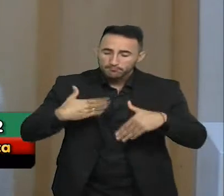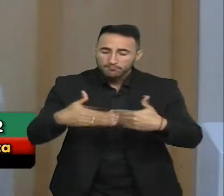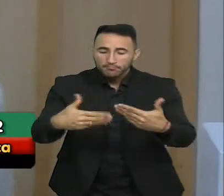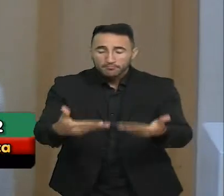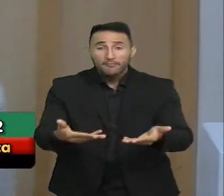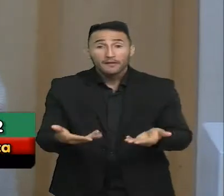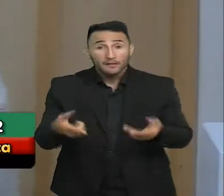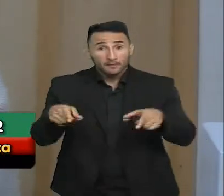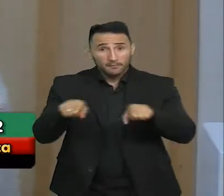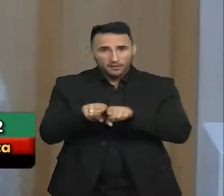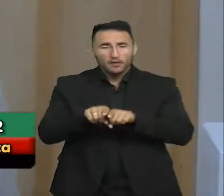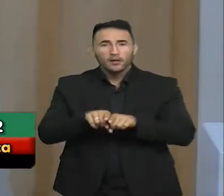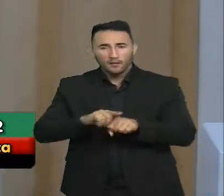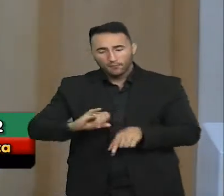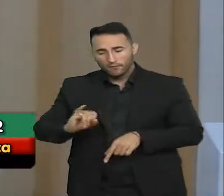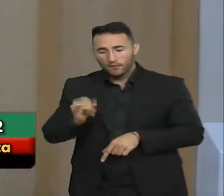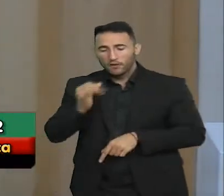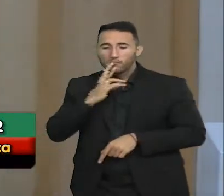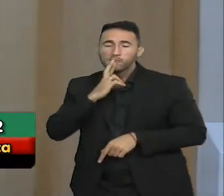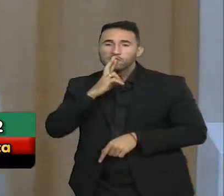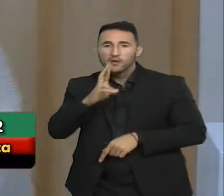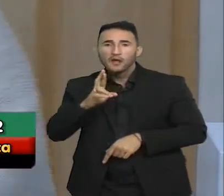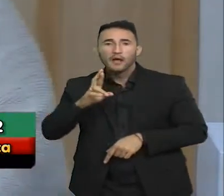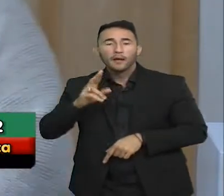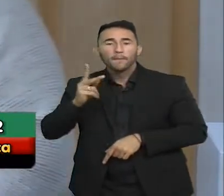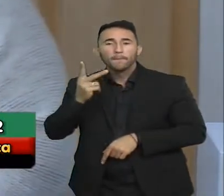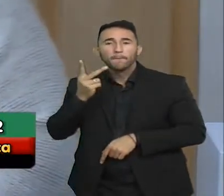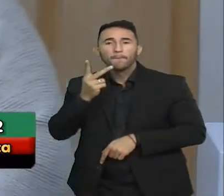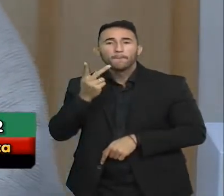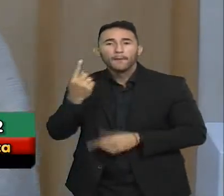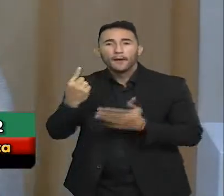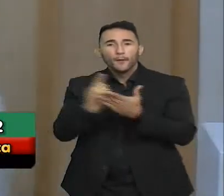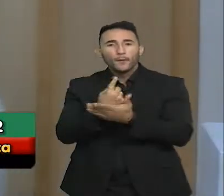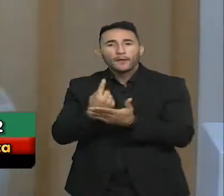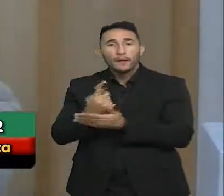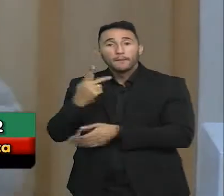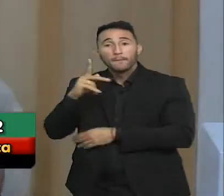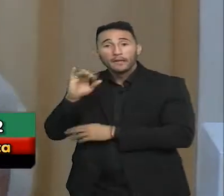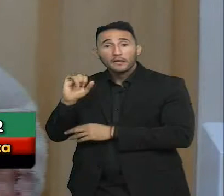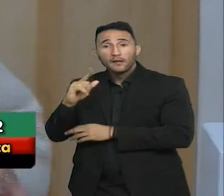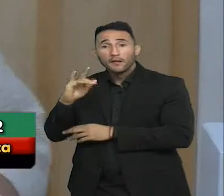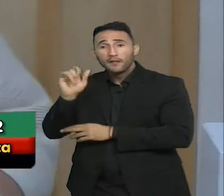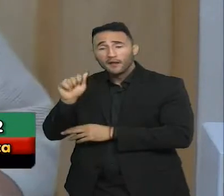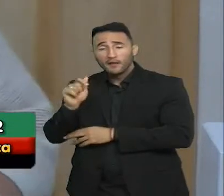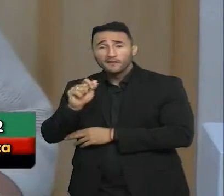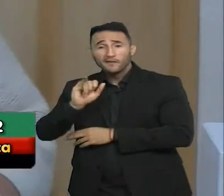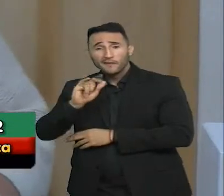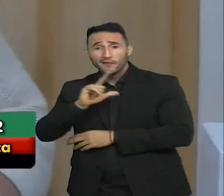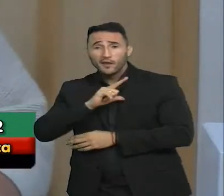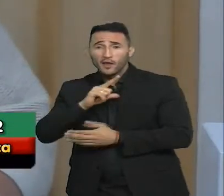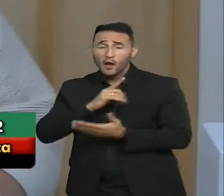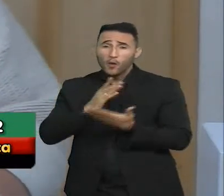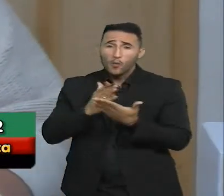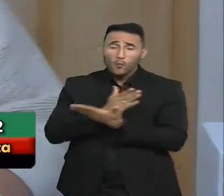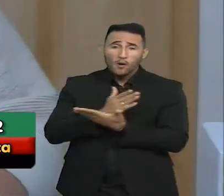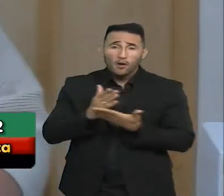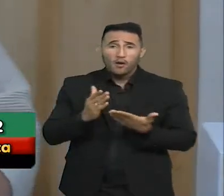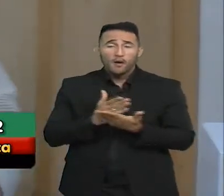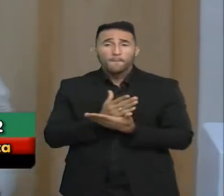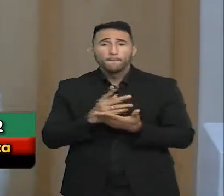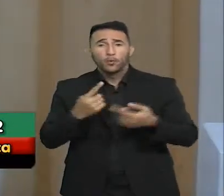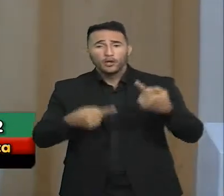incluindo também a pergunta da Priscila Bianca Furlan, que ela quer saber se existe uma política de reconhecimento do líder religioso de